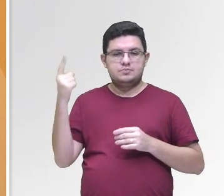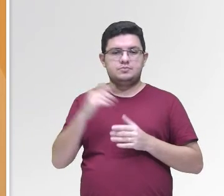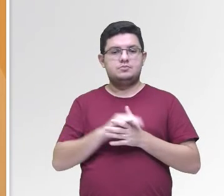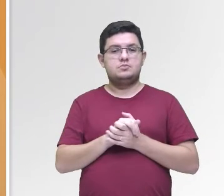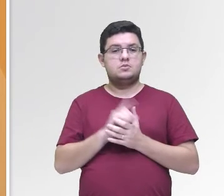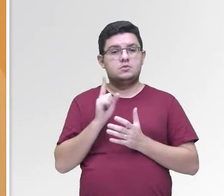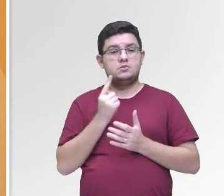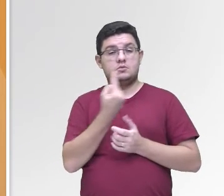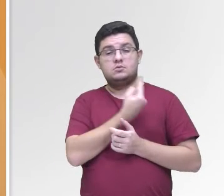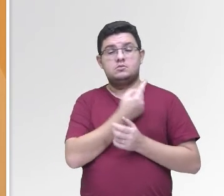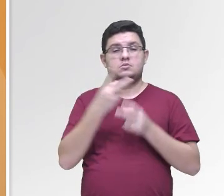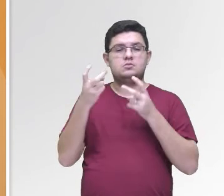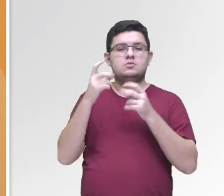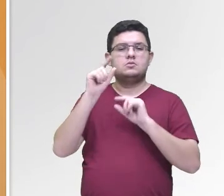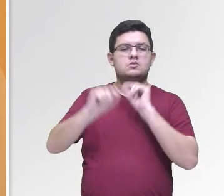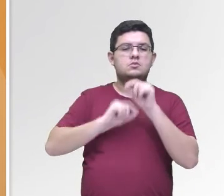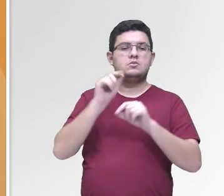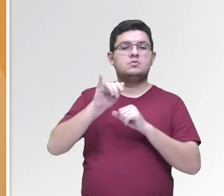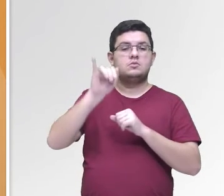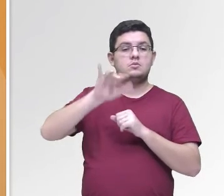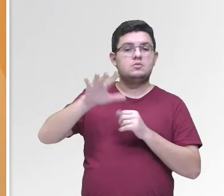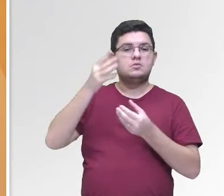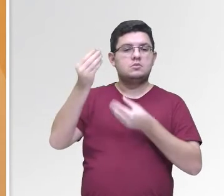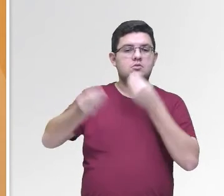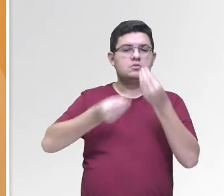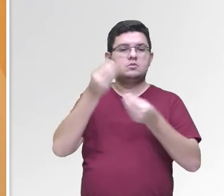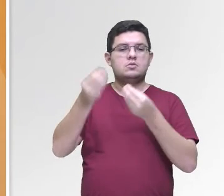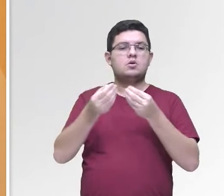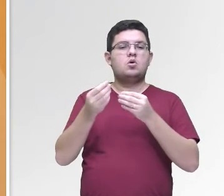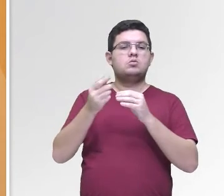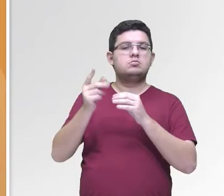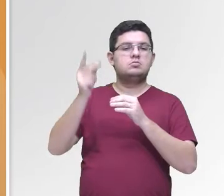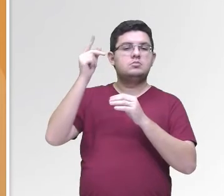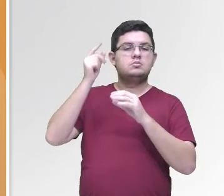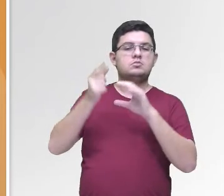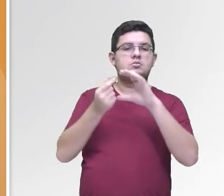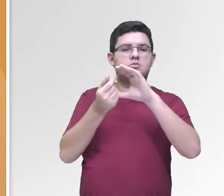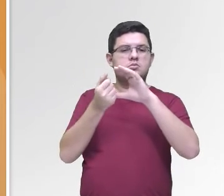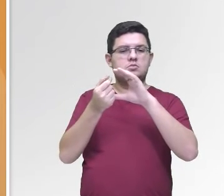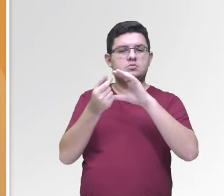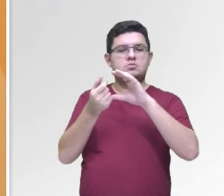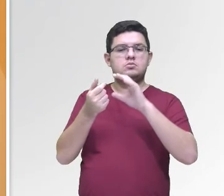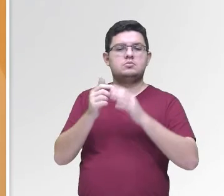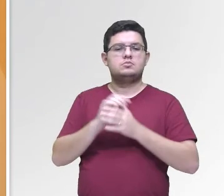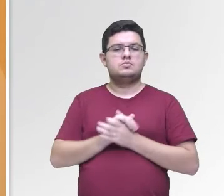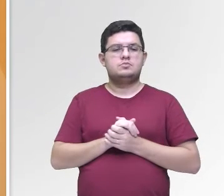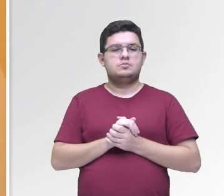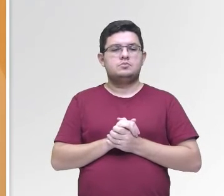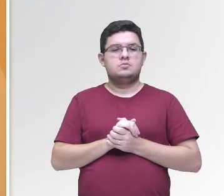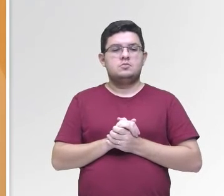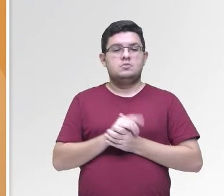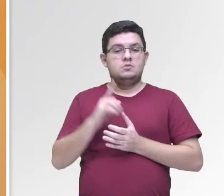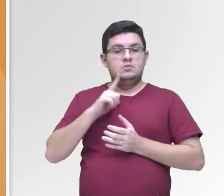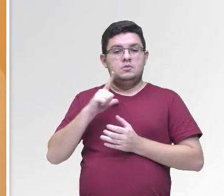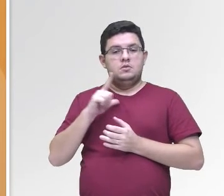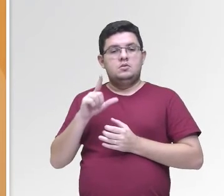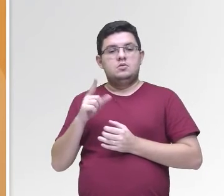imagem que representa aí o capitalismo financeiro, tá? Então, à direita de vocês, nós temos